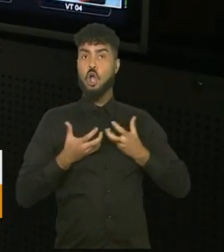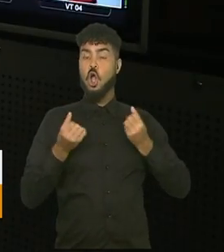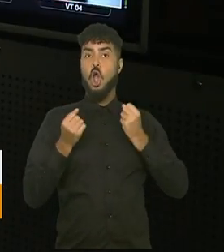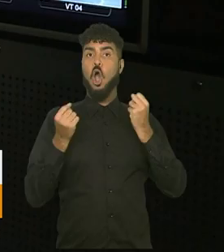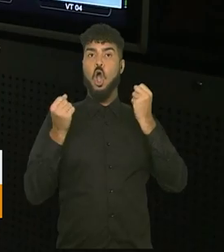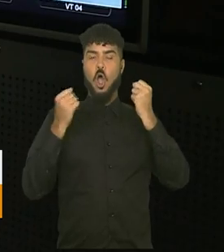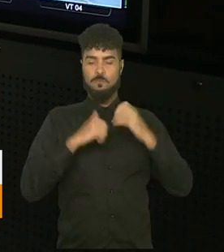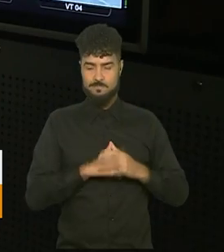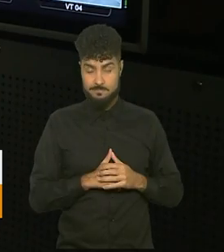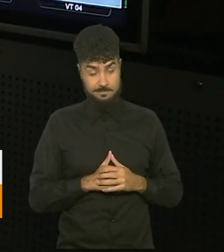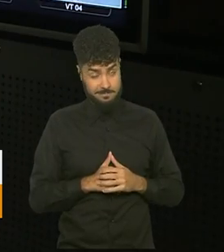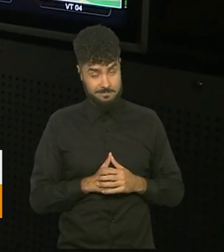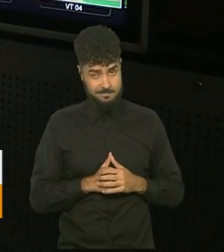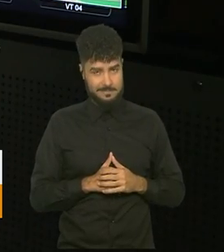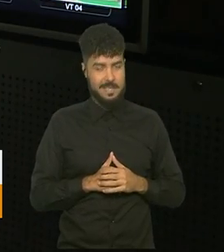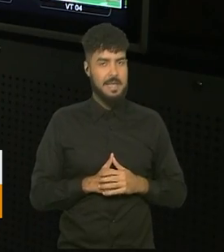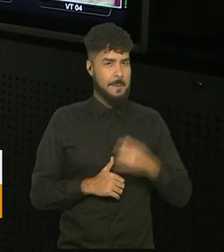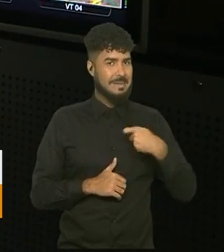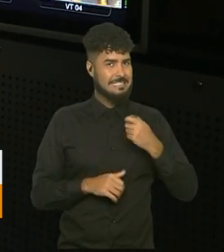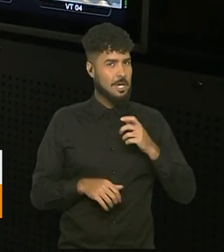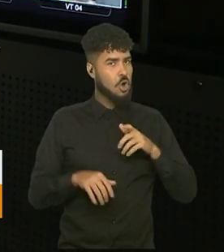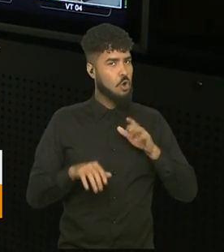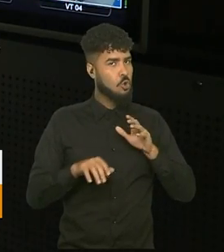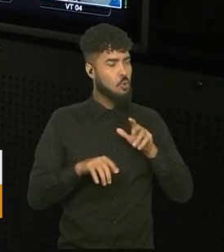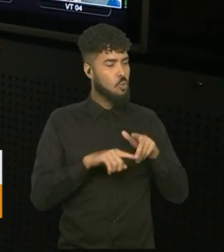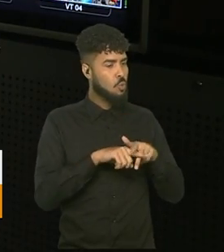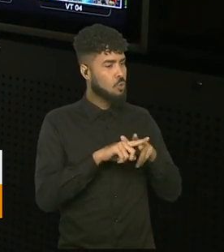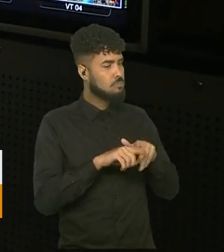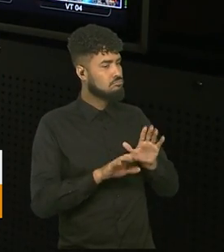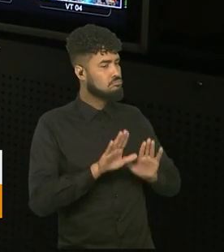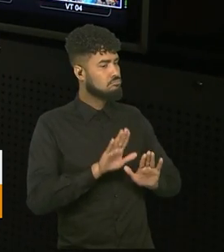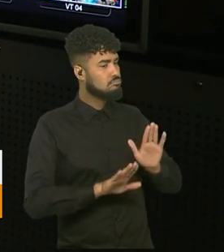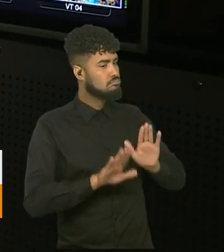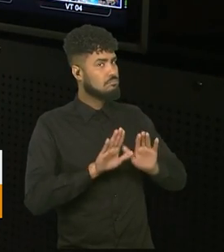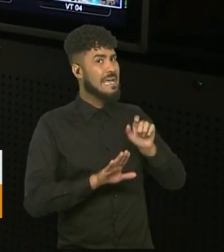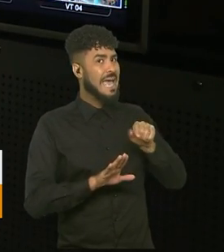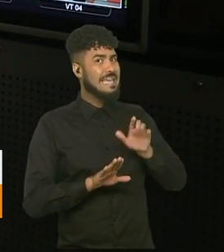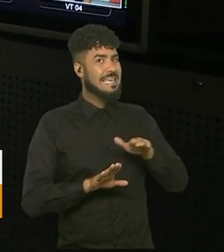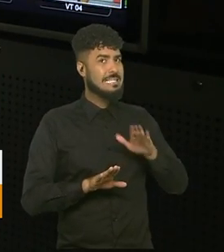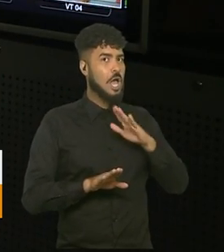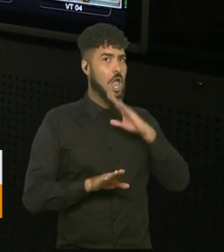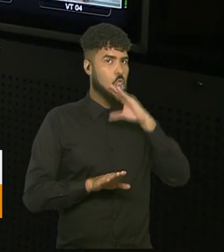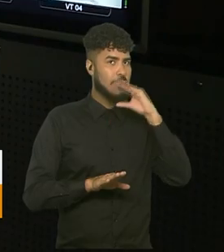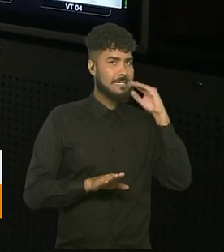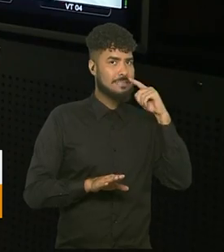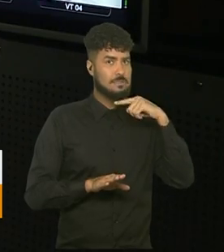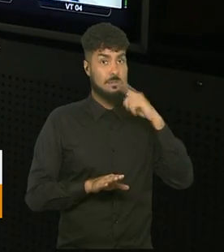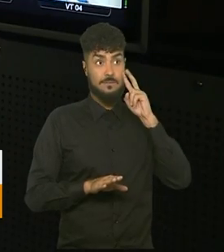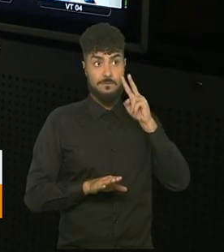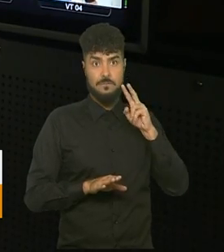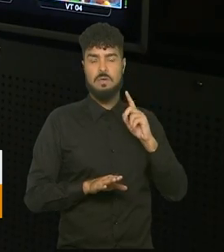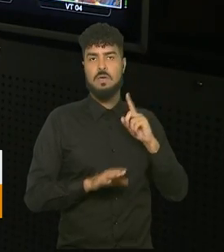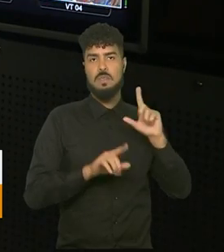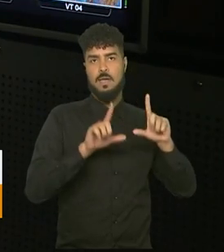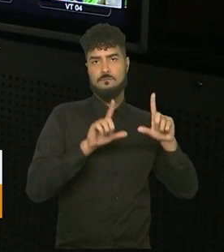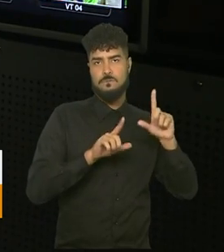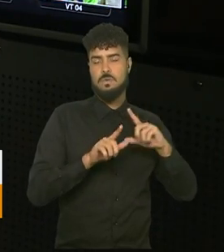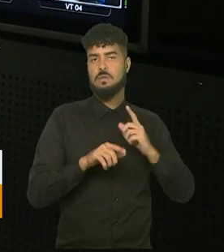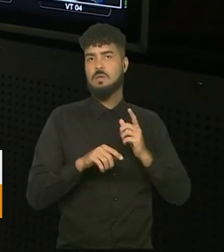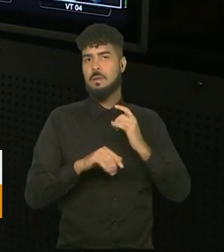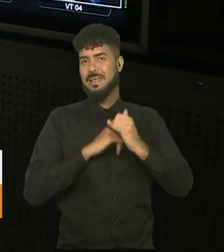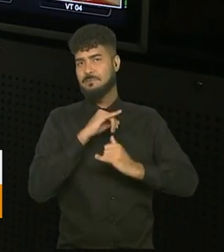Controlar o que as crianças e adolescentes estão assistindo na TV, nas plataformas ou no celular